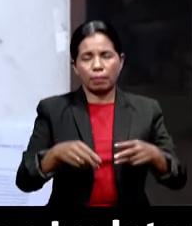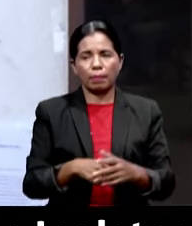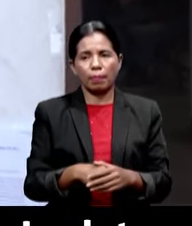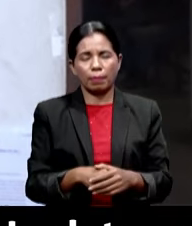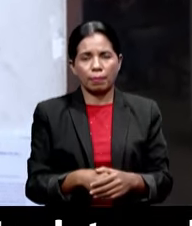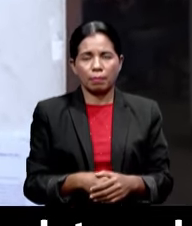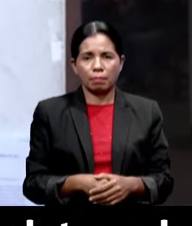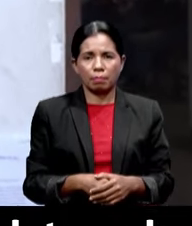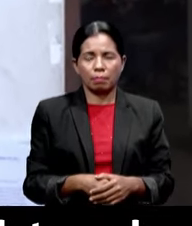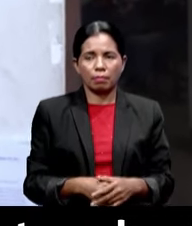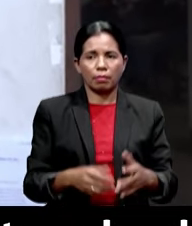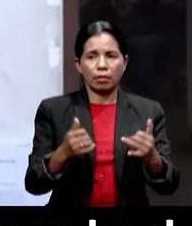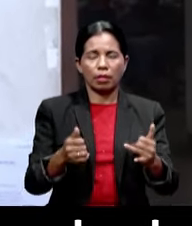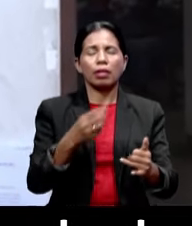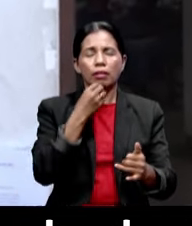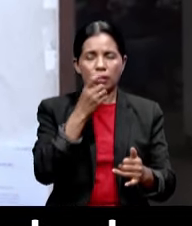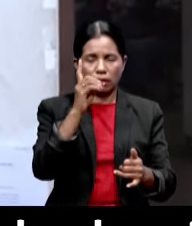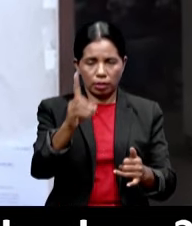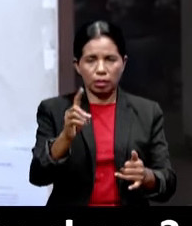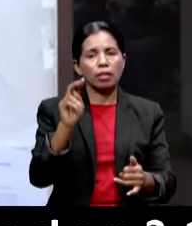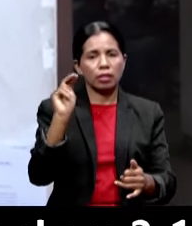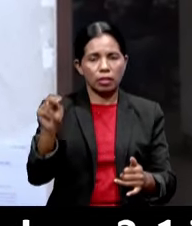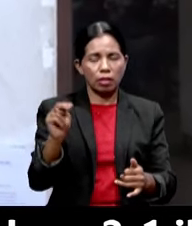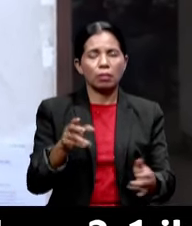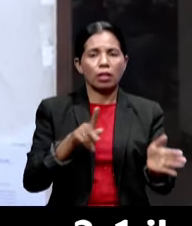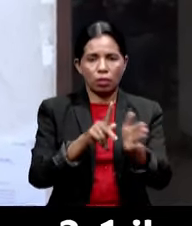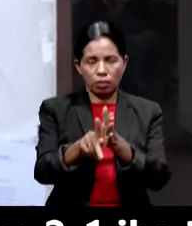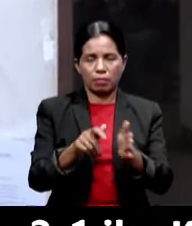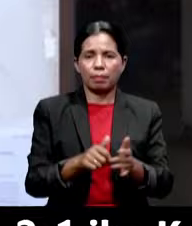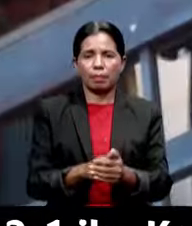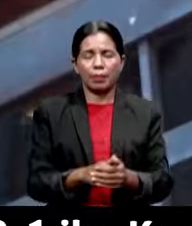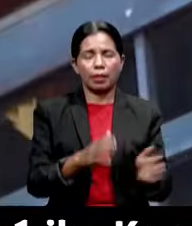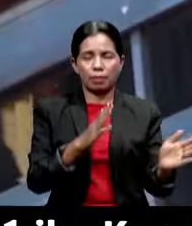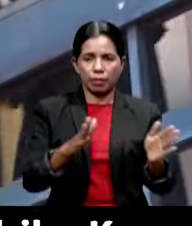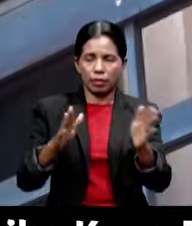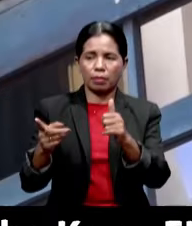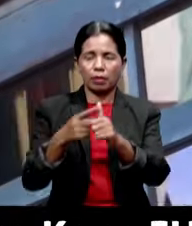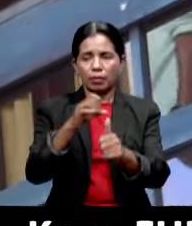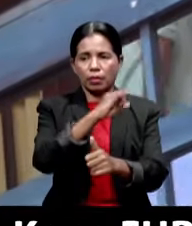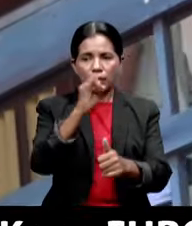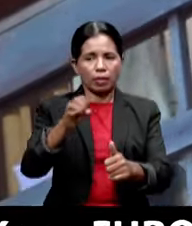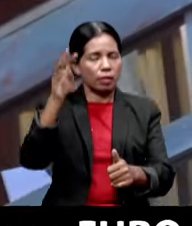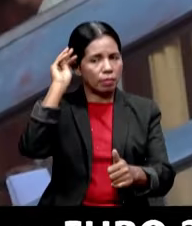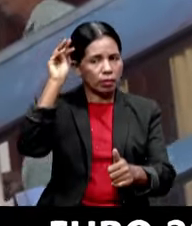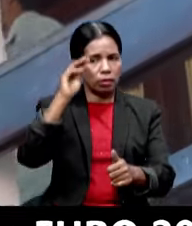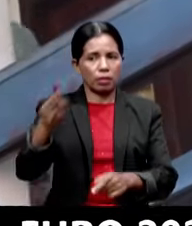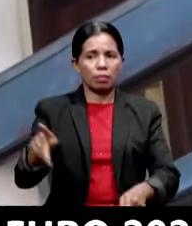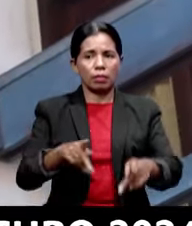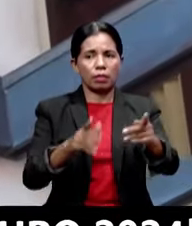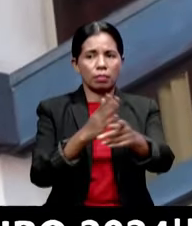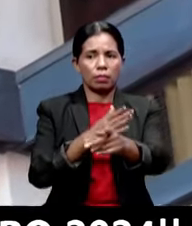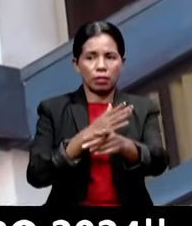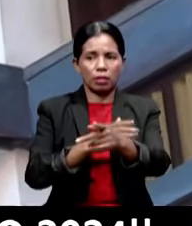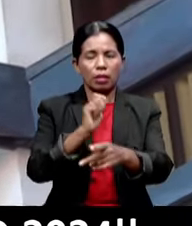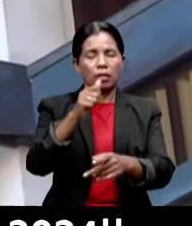acontecer ne nia declara kata nia duni mahalo dene e o processo primeiro interrogatório ne Ministério Público promove arguido